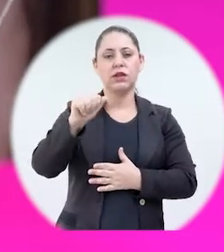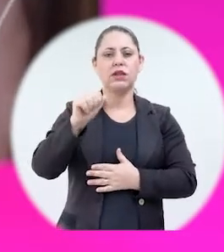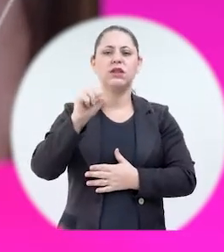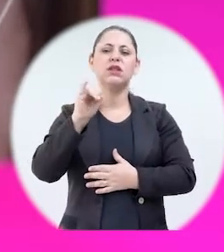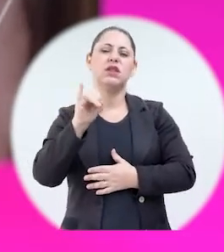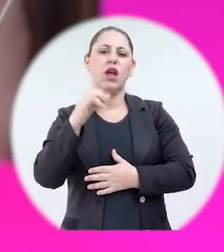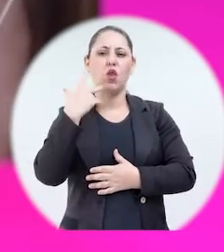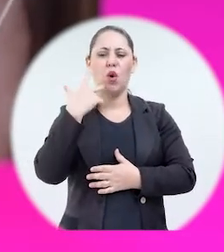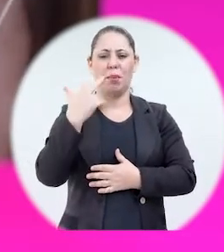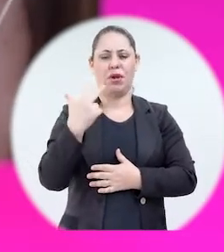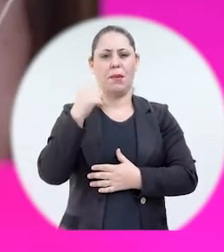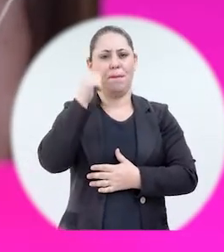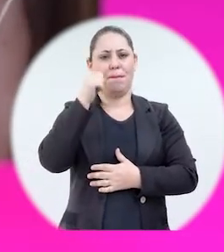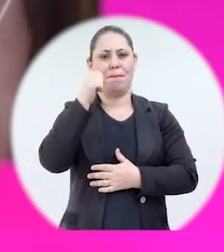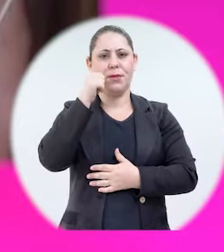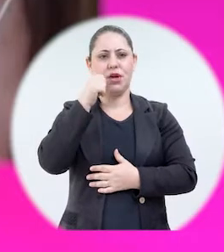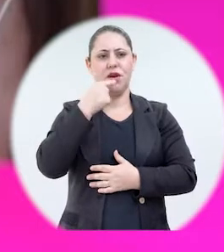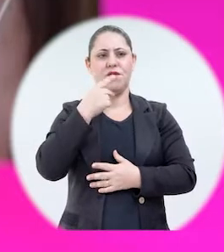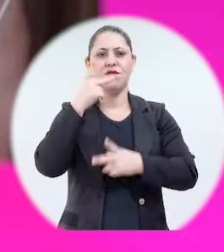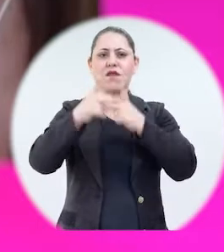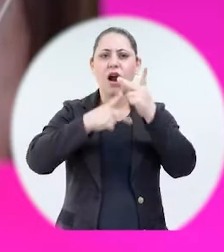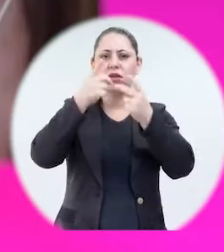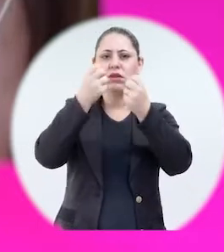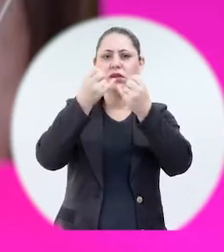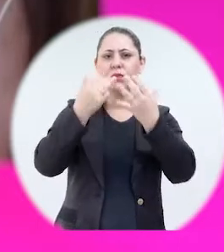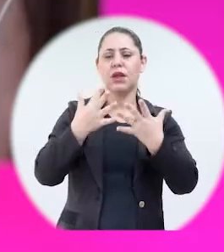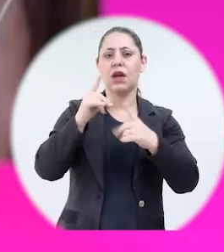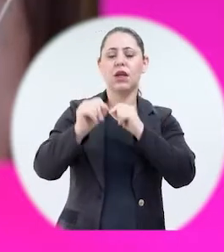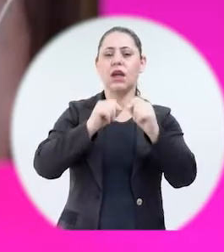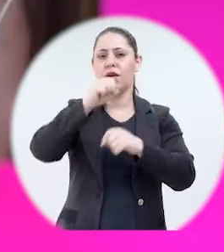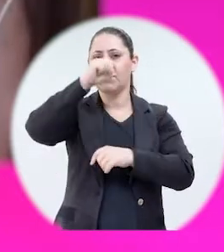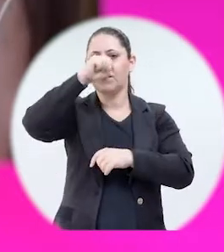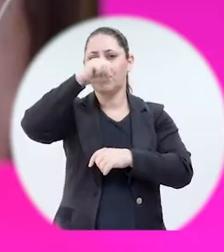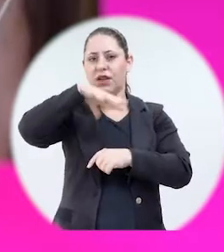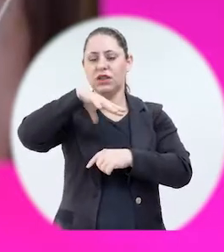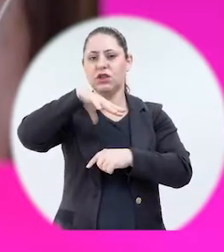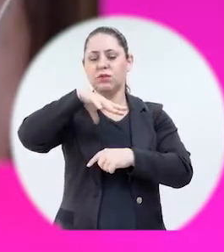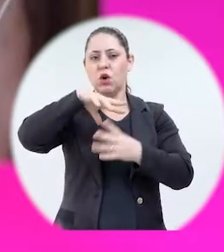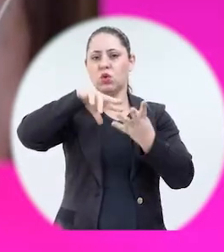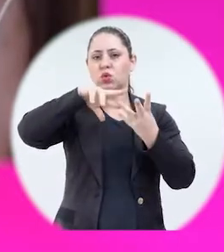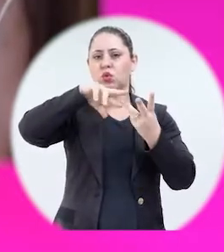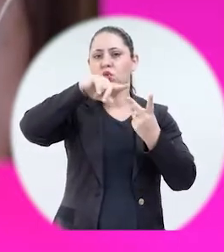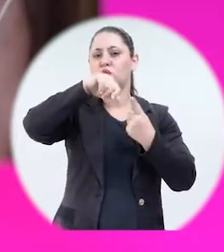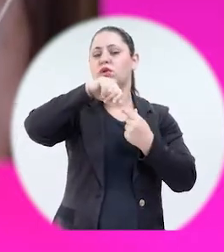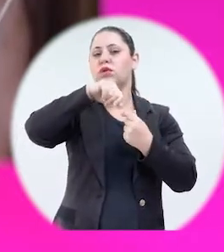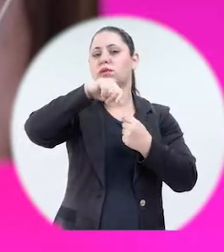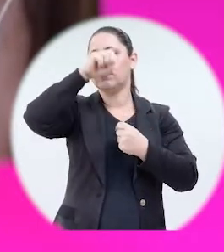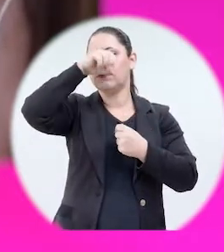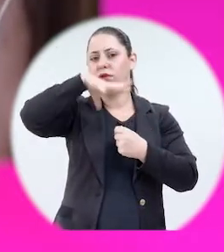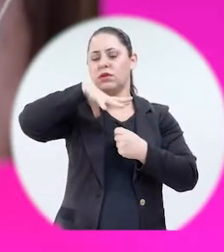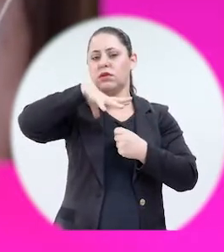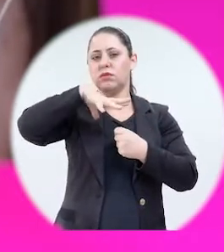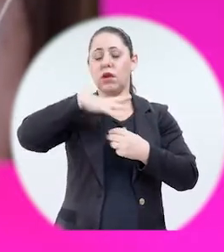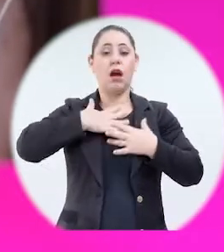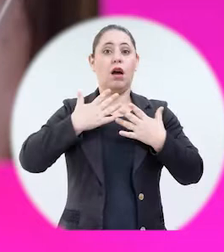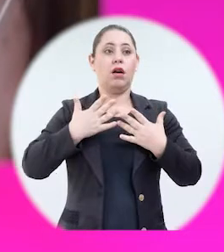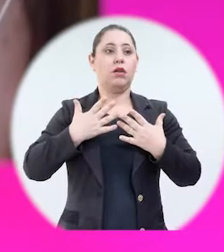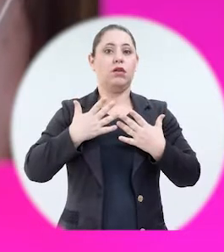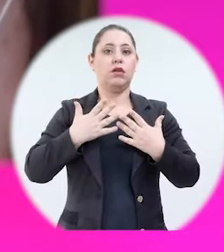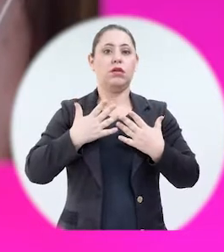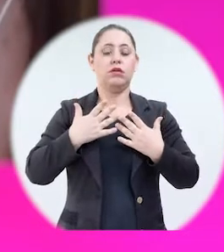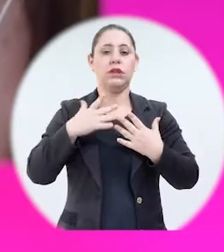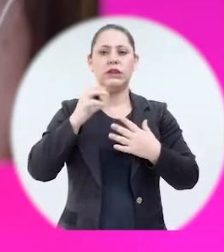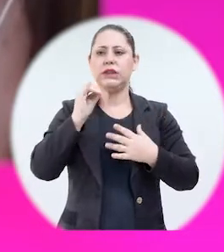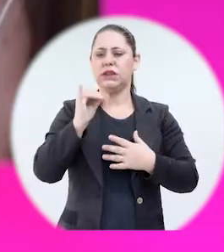se normalmente essas mulheres elas relatam que são vítimas desses tipos de violência com uma certa surpresa,